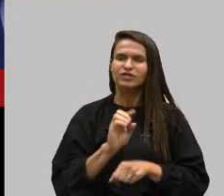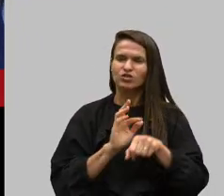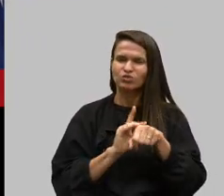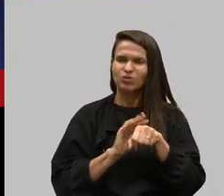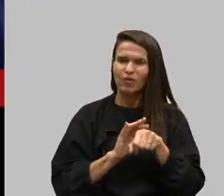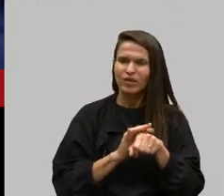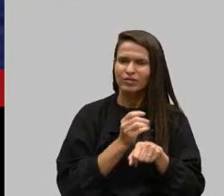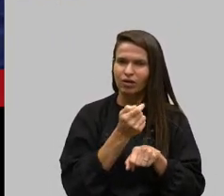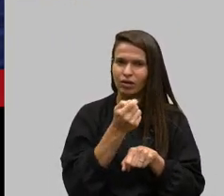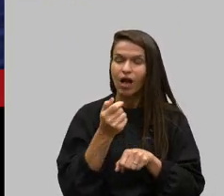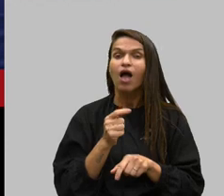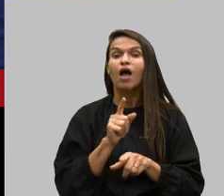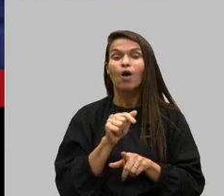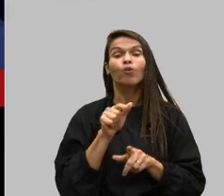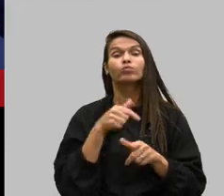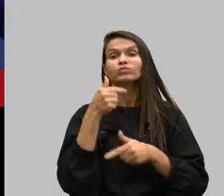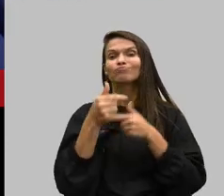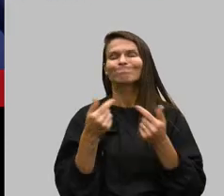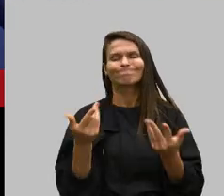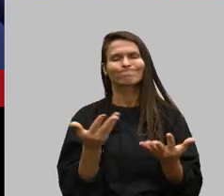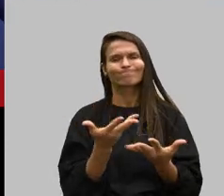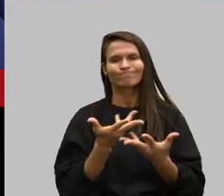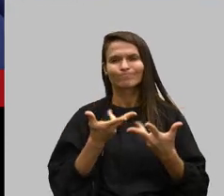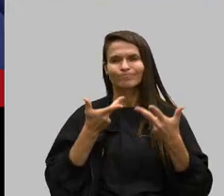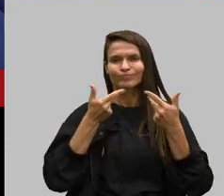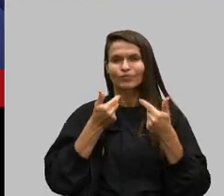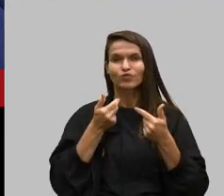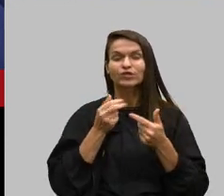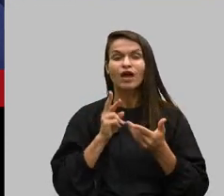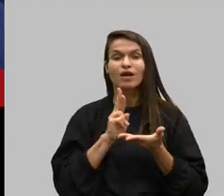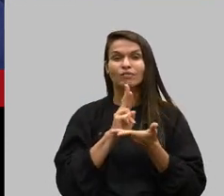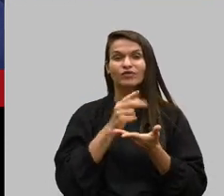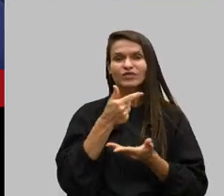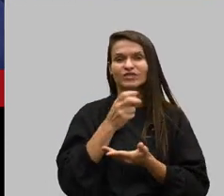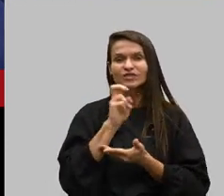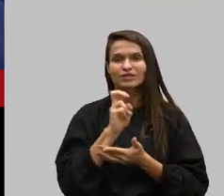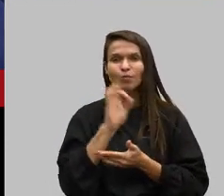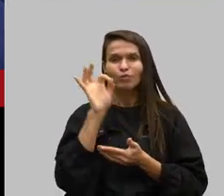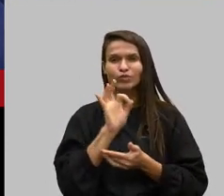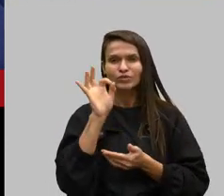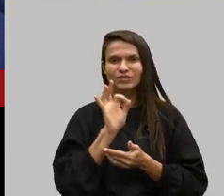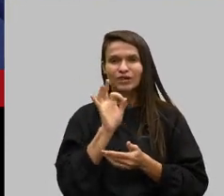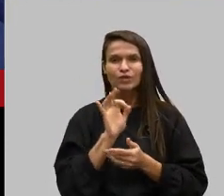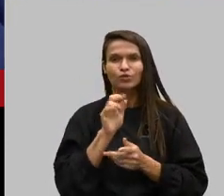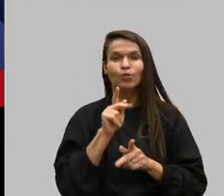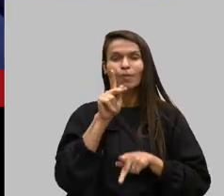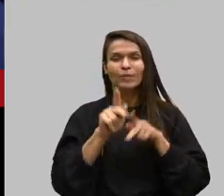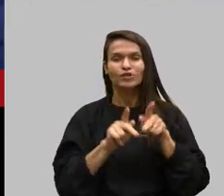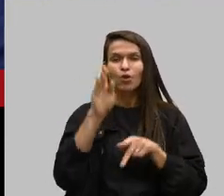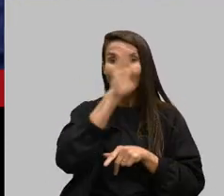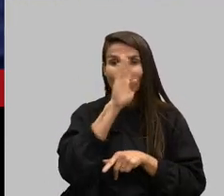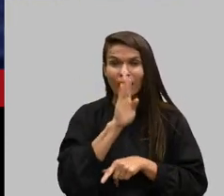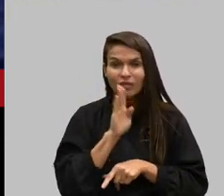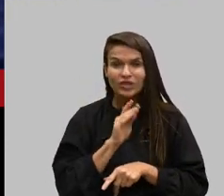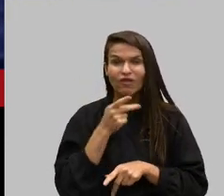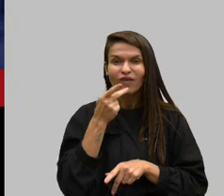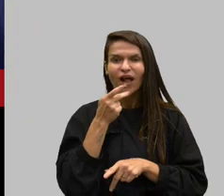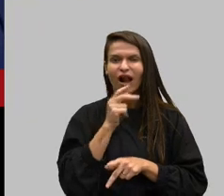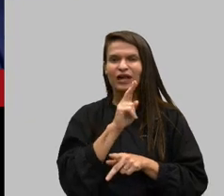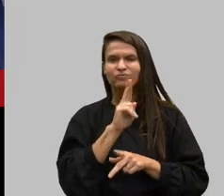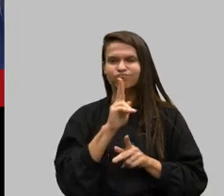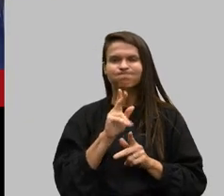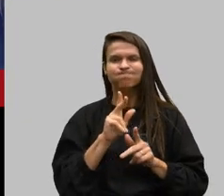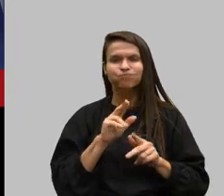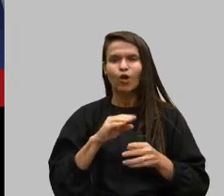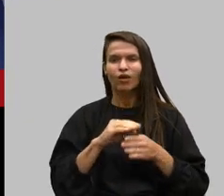Esse é um trabalho Fantástico você representa 25% da população do Brasil você fala em nome deles você